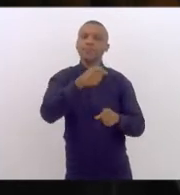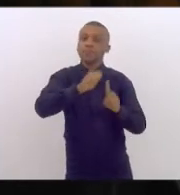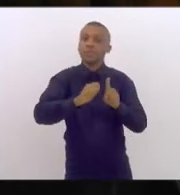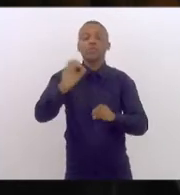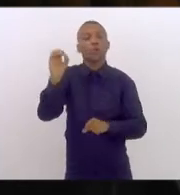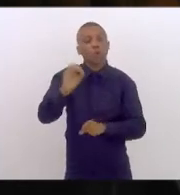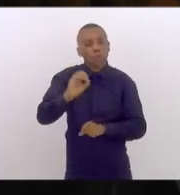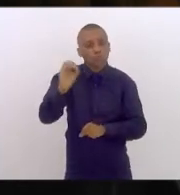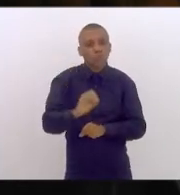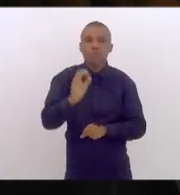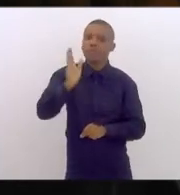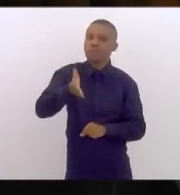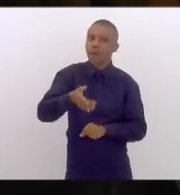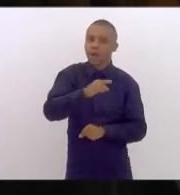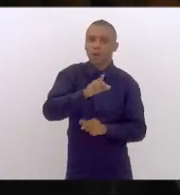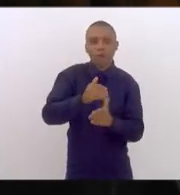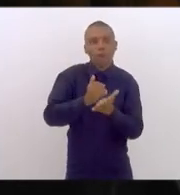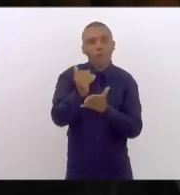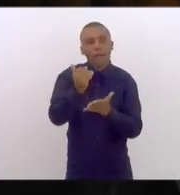de outubro comece